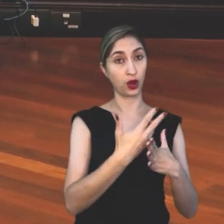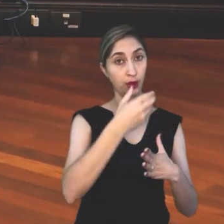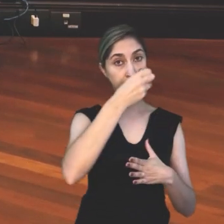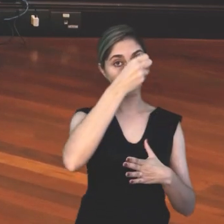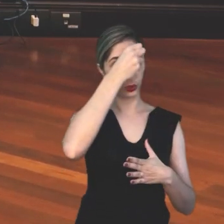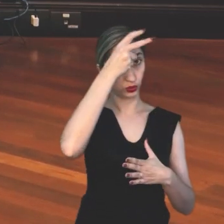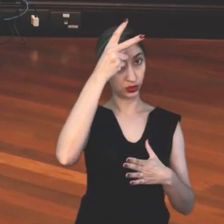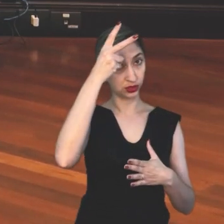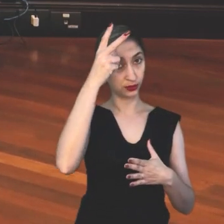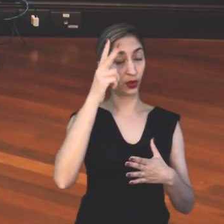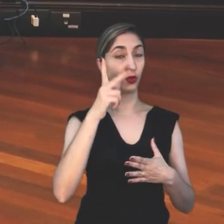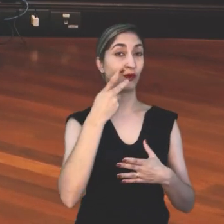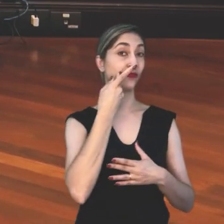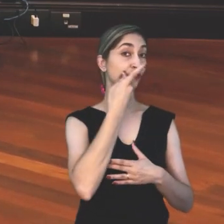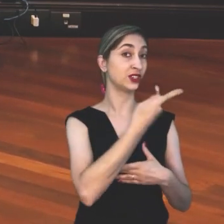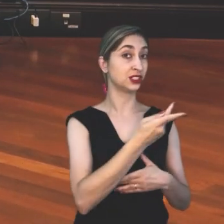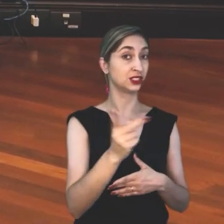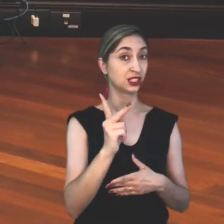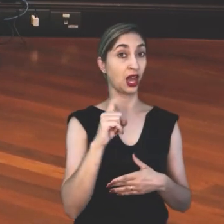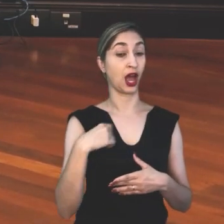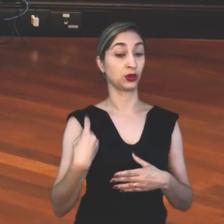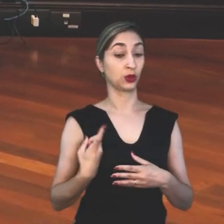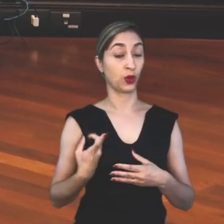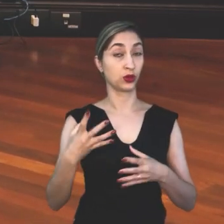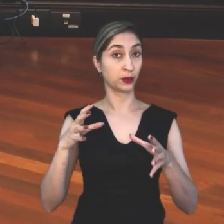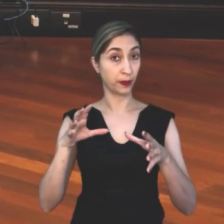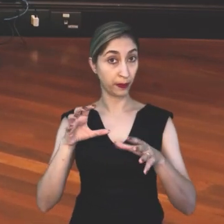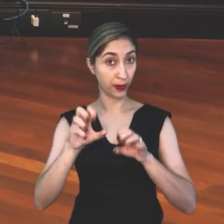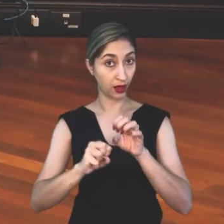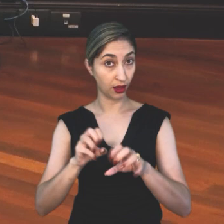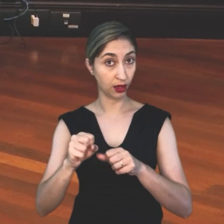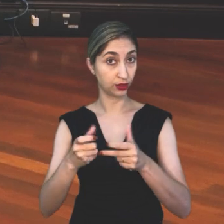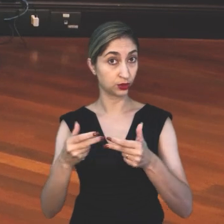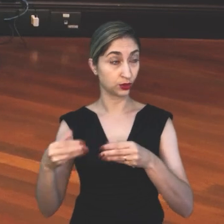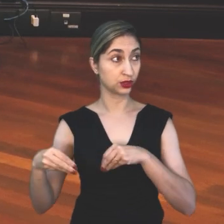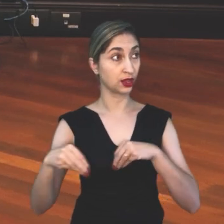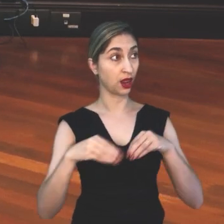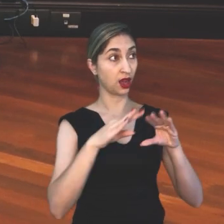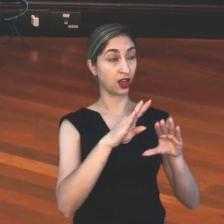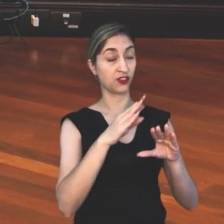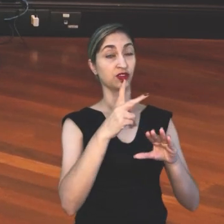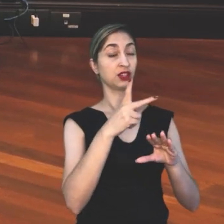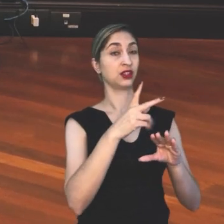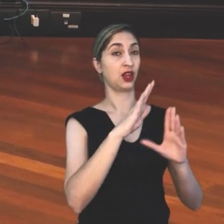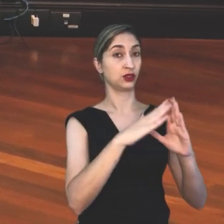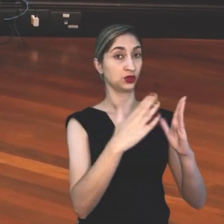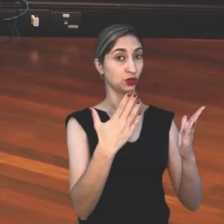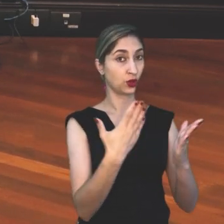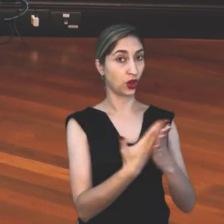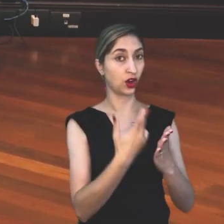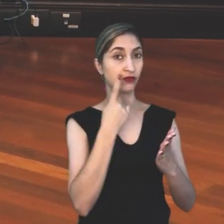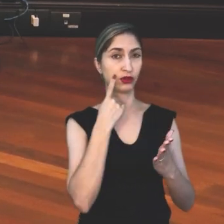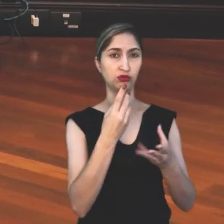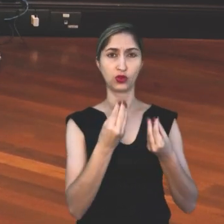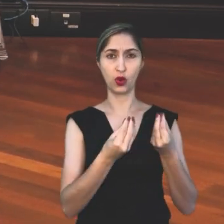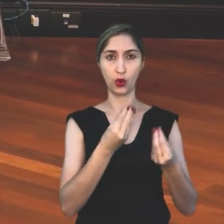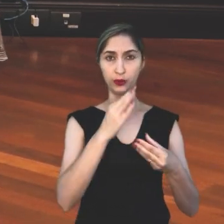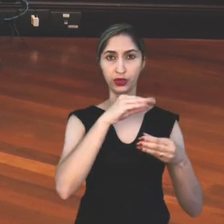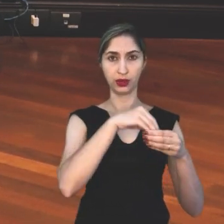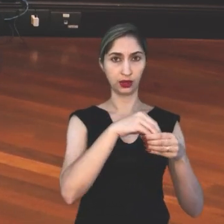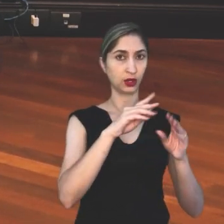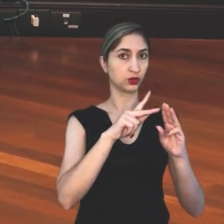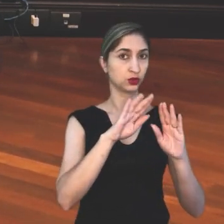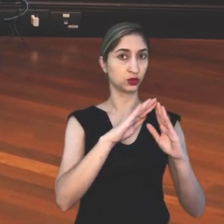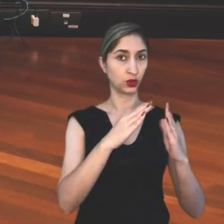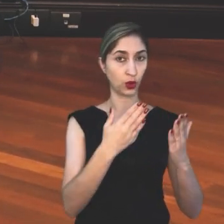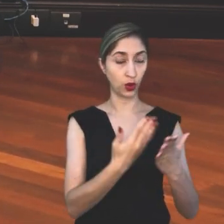aí algumas escolas municipais receberam visitas que era no piloto de vamos levar o que a gente faz aqui dentro para as escolas e a gente ver